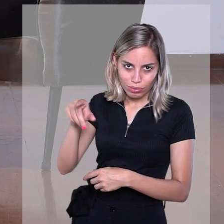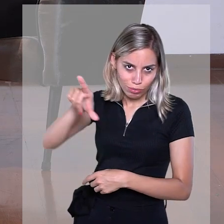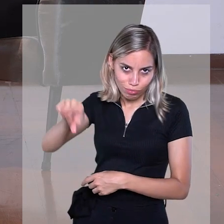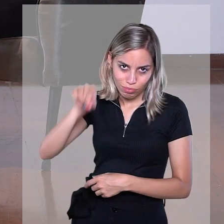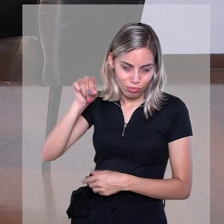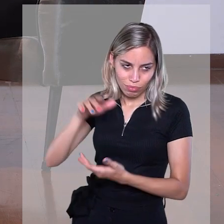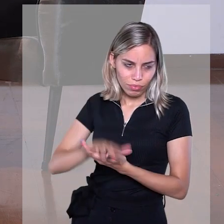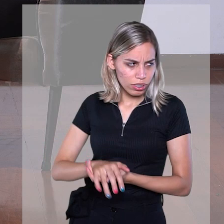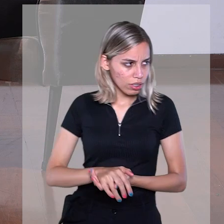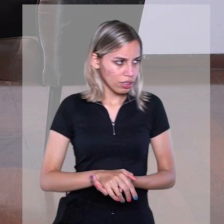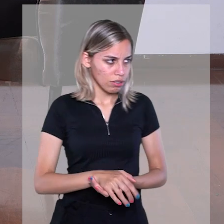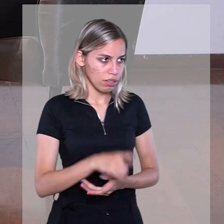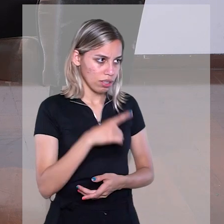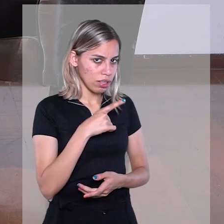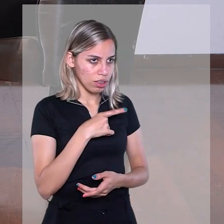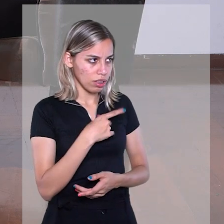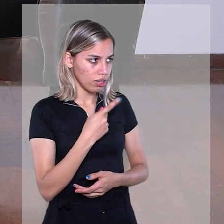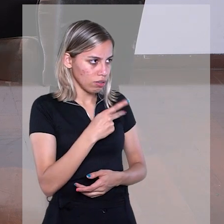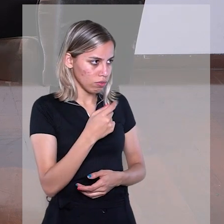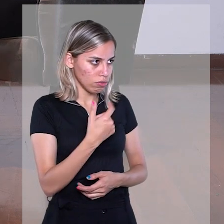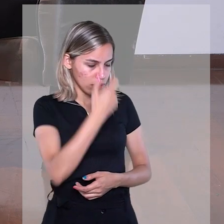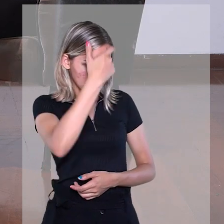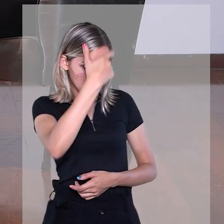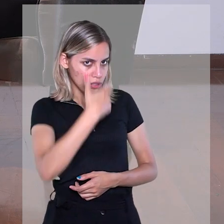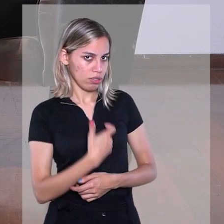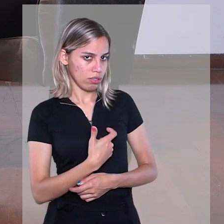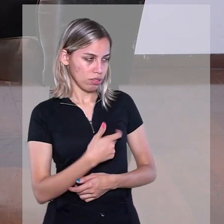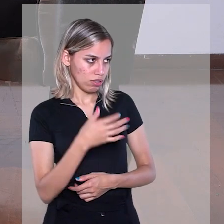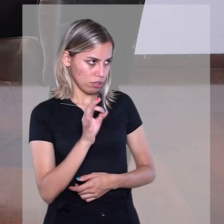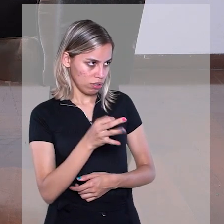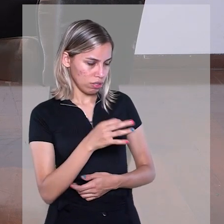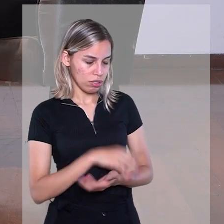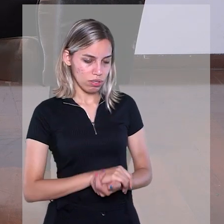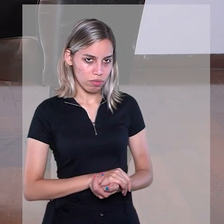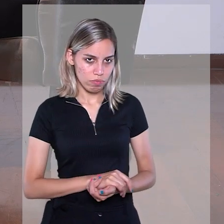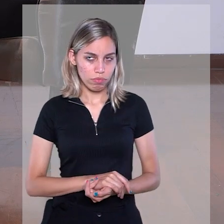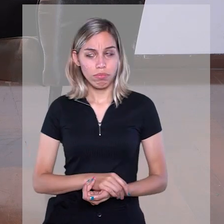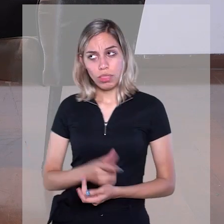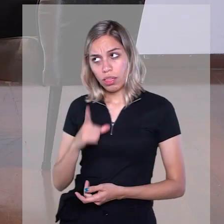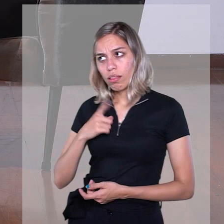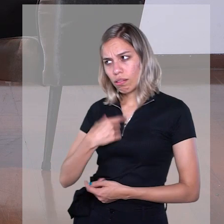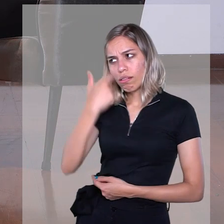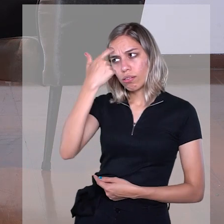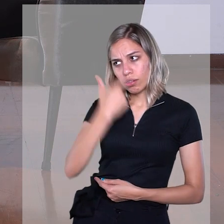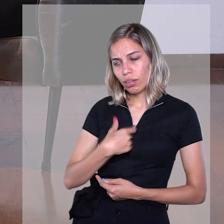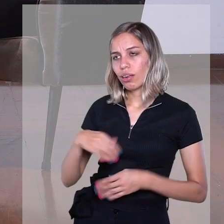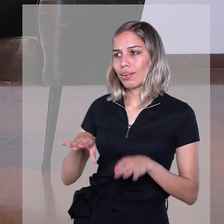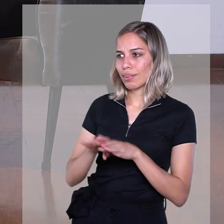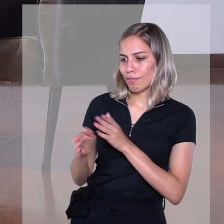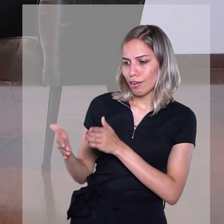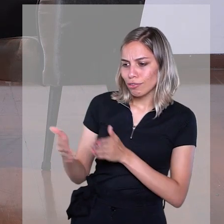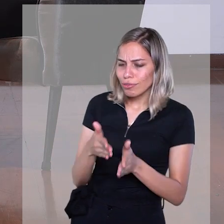decorrência também do que você está falando com a questão da imagem, né? Com a questão da imagem e com a questão da adoção como